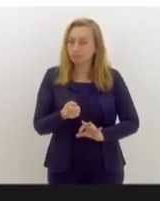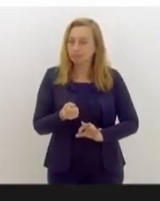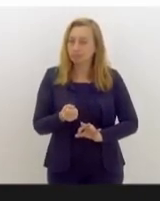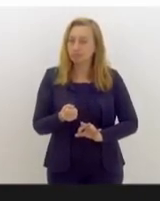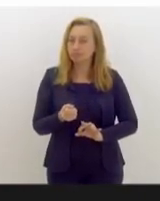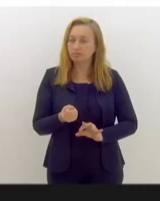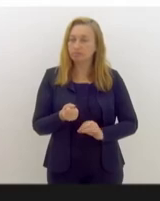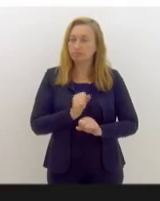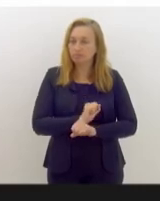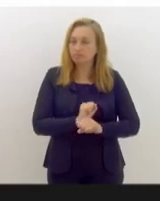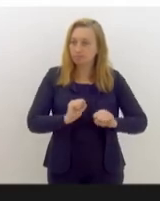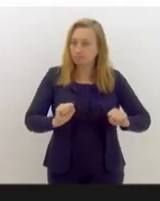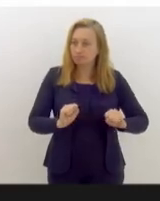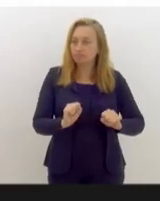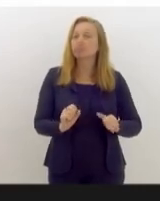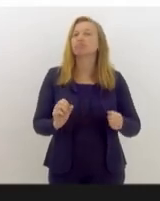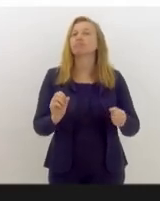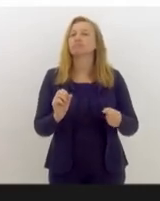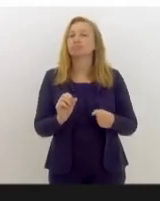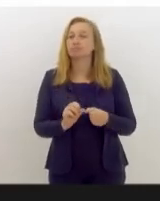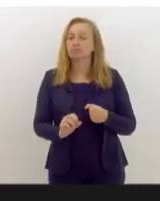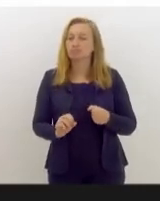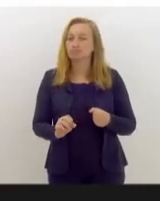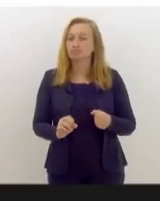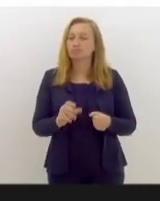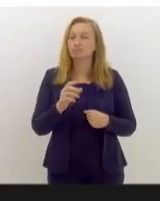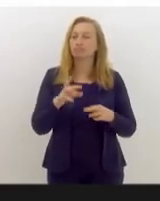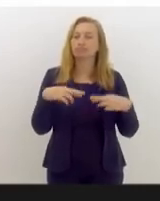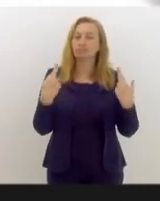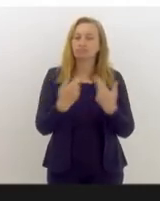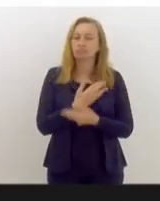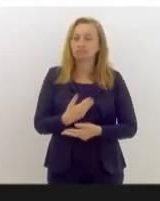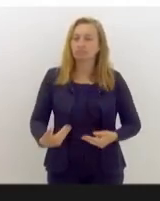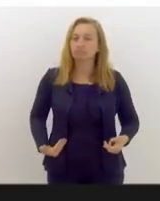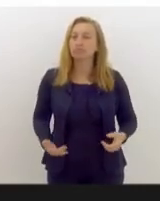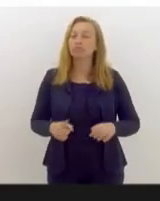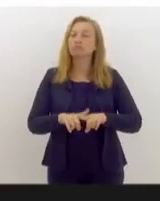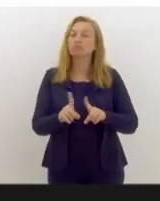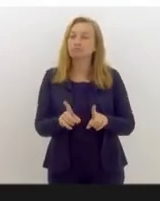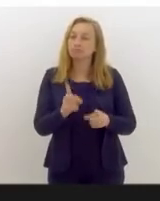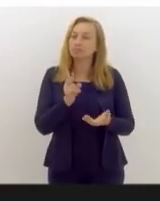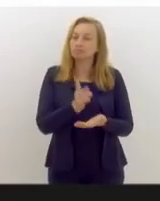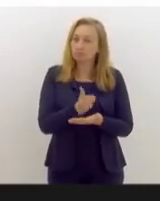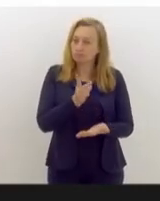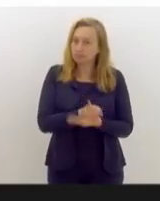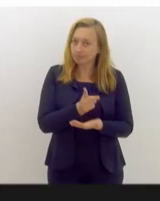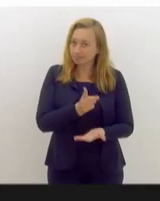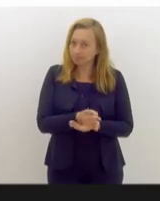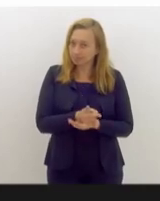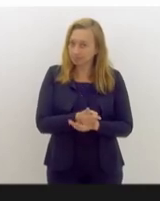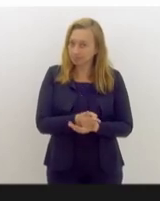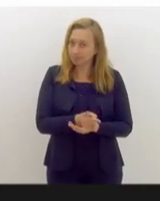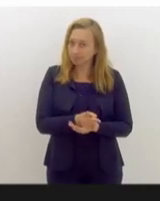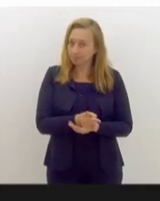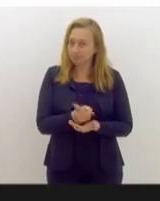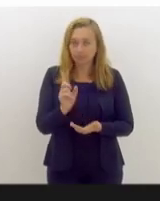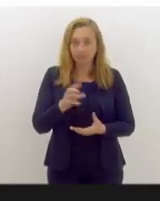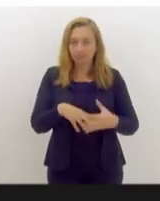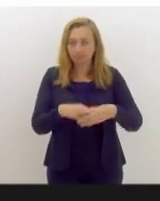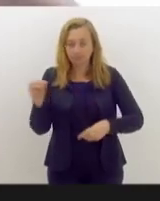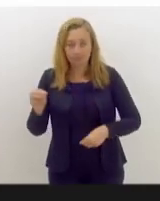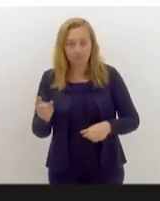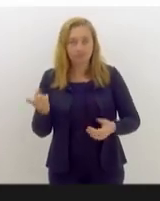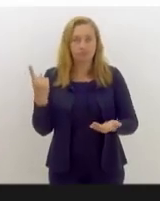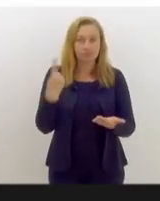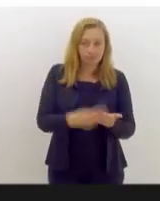inviável, impossível realizar audiências públicas. Mas, mesmo assim, não foge do seu